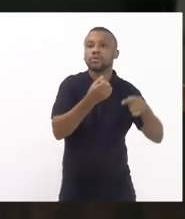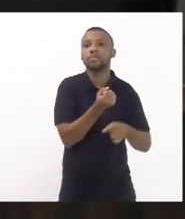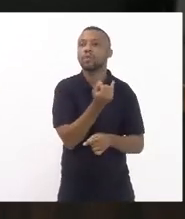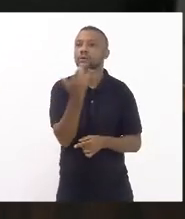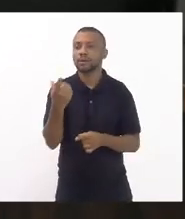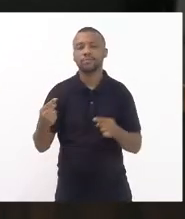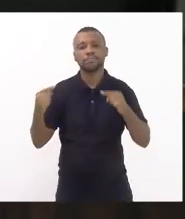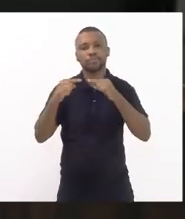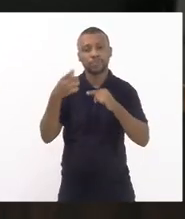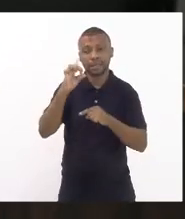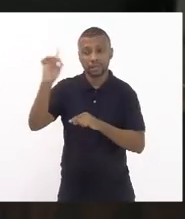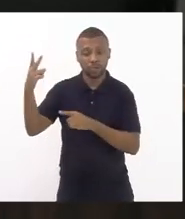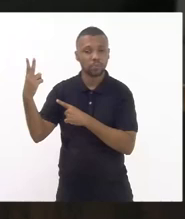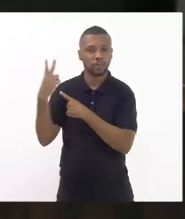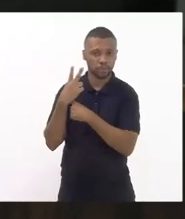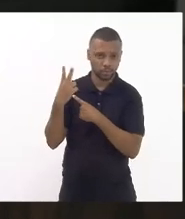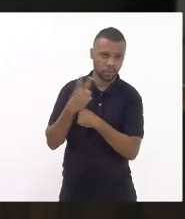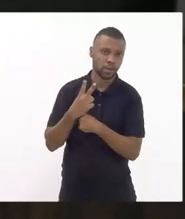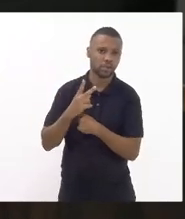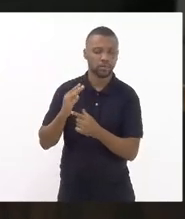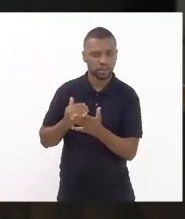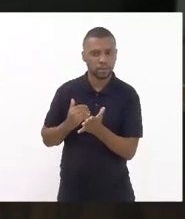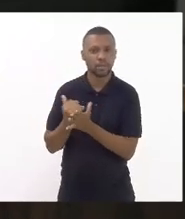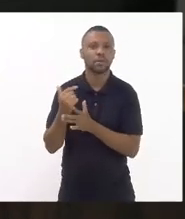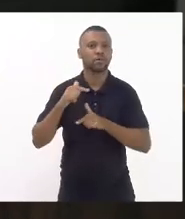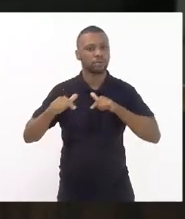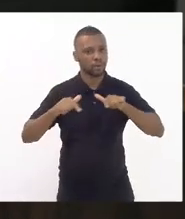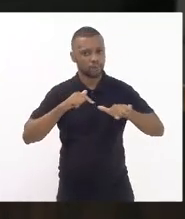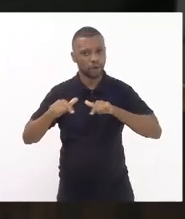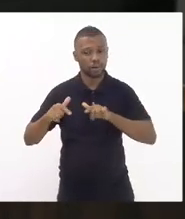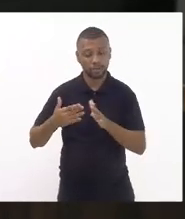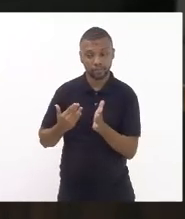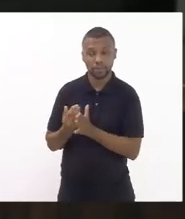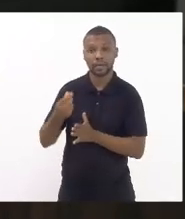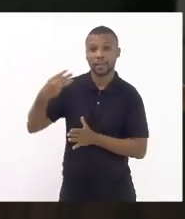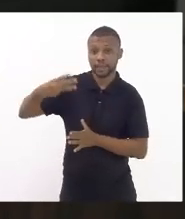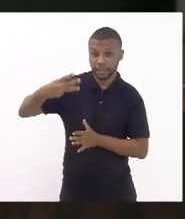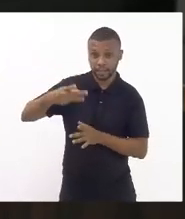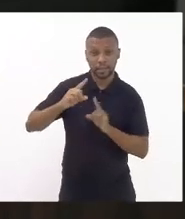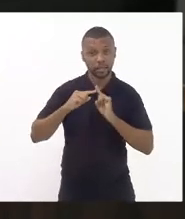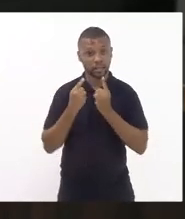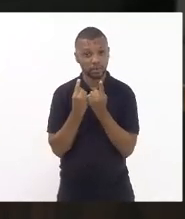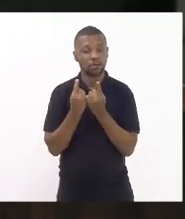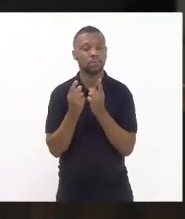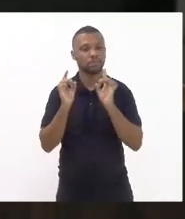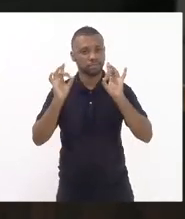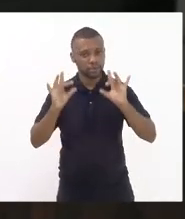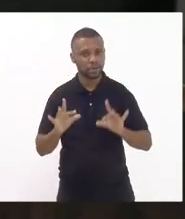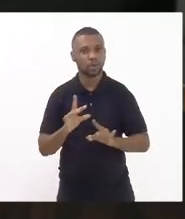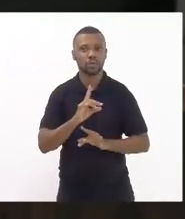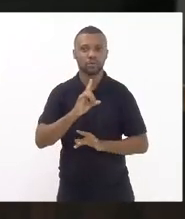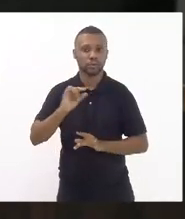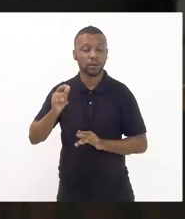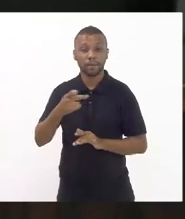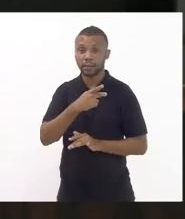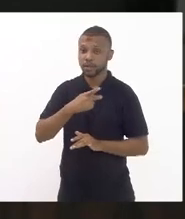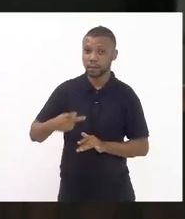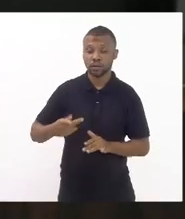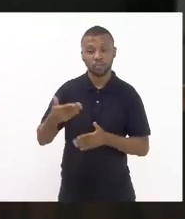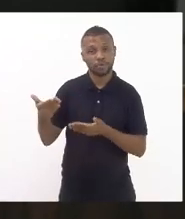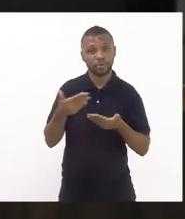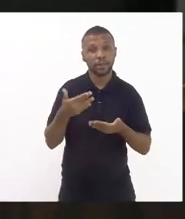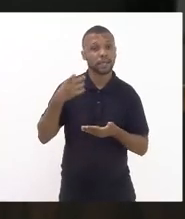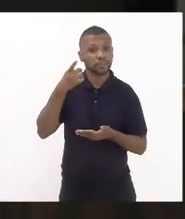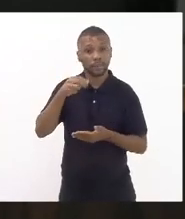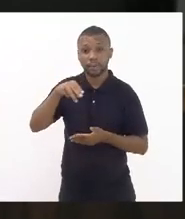sobre a proteção de Deus, iniciamos o nosso trabalho. Está aberta a terceira sessão extraordinária do dia. A presidência convida a deputada Marta Rocha